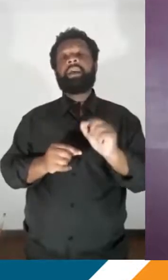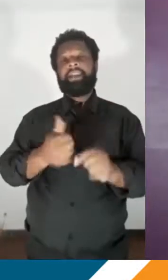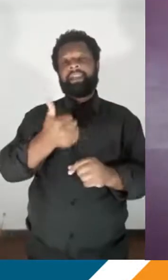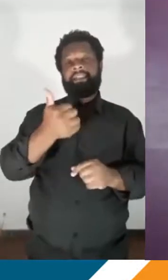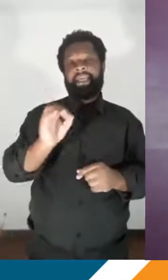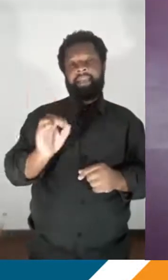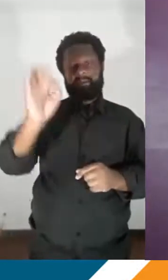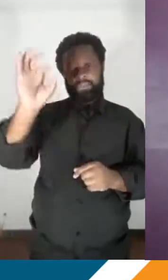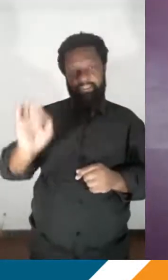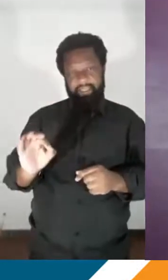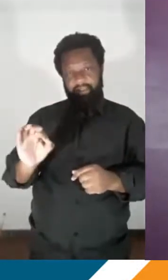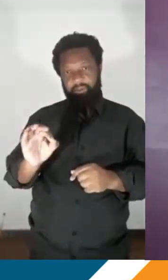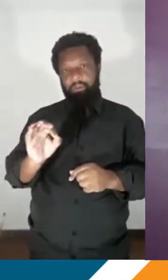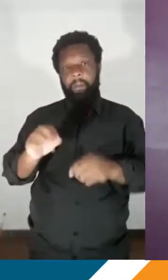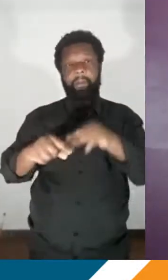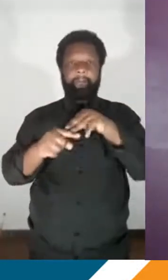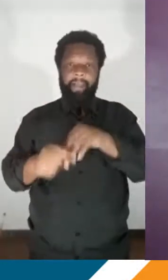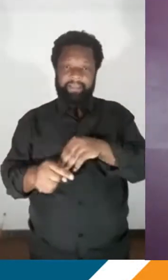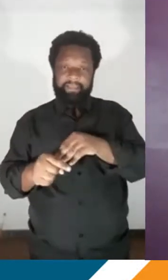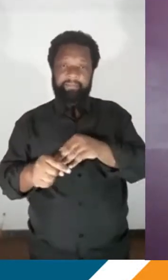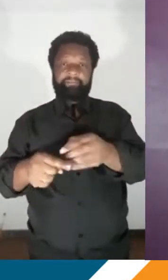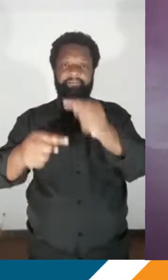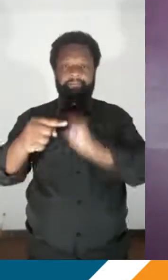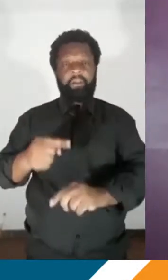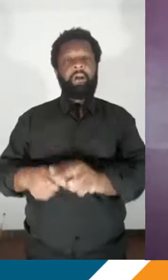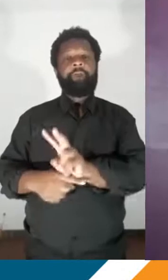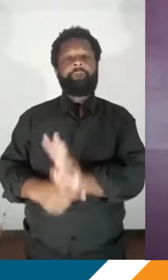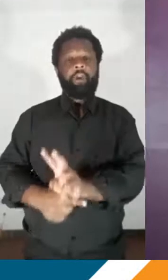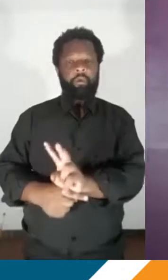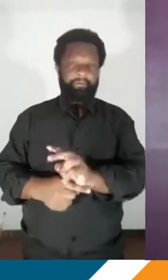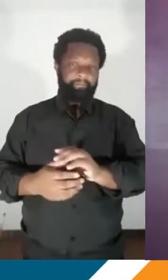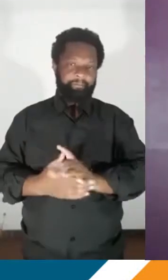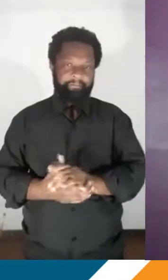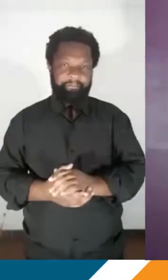ser 10% massa por volume.